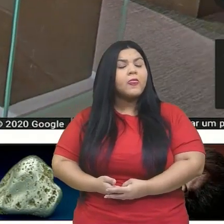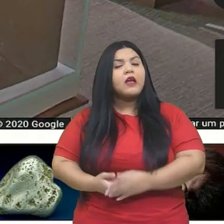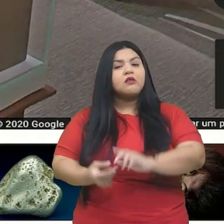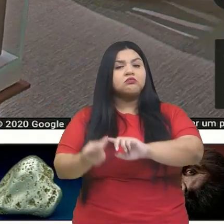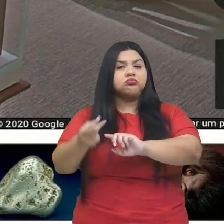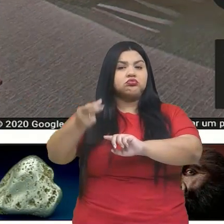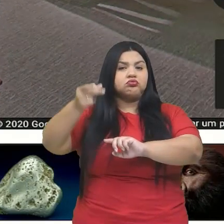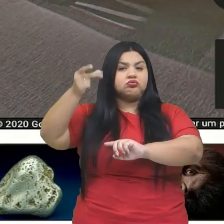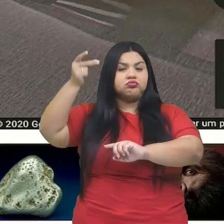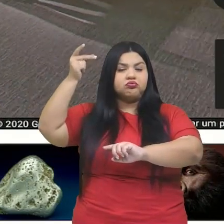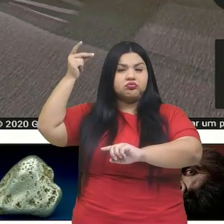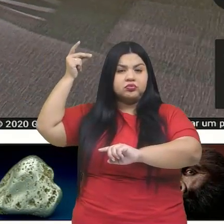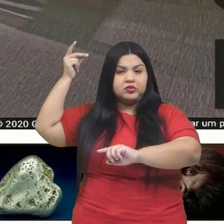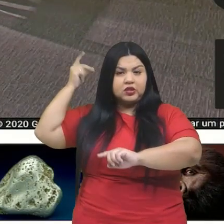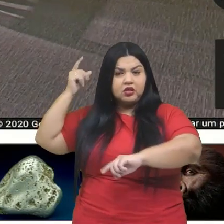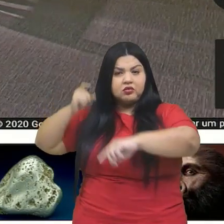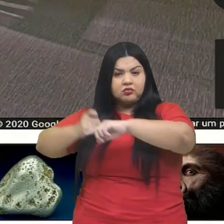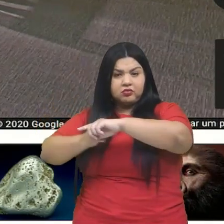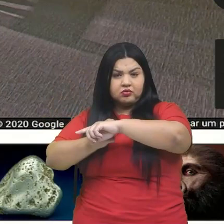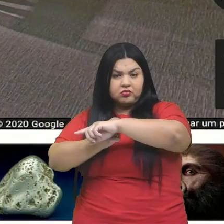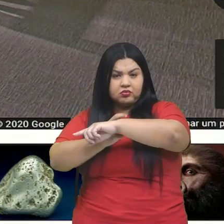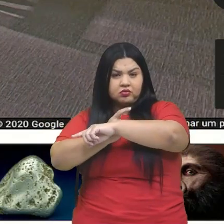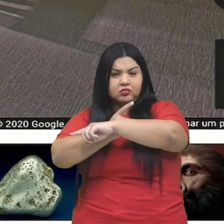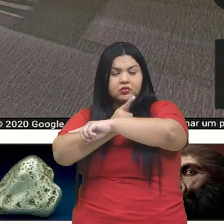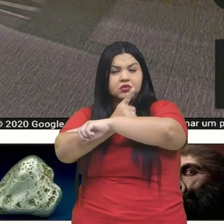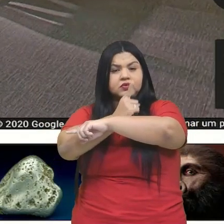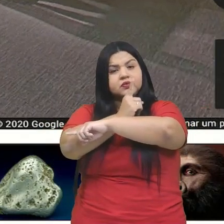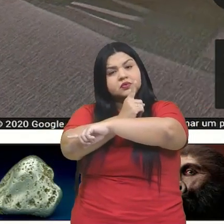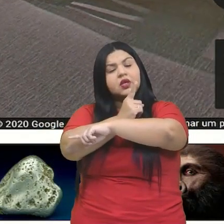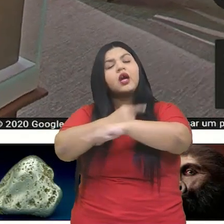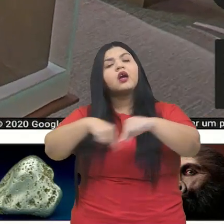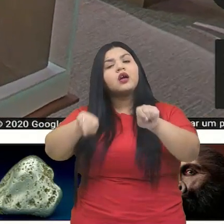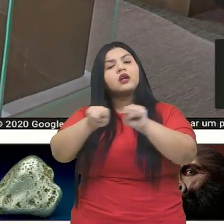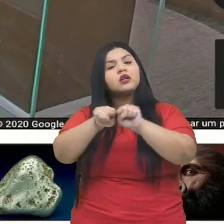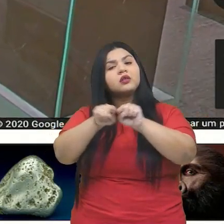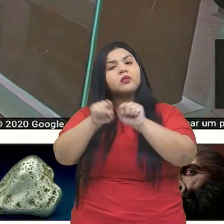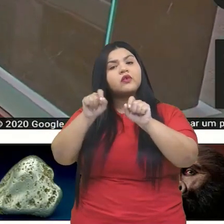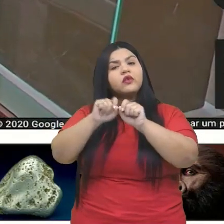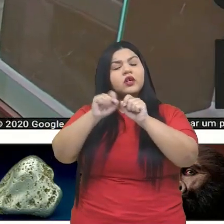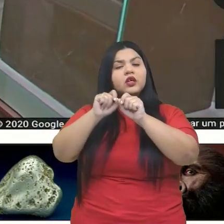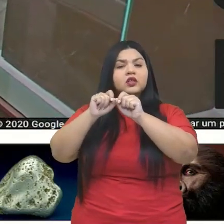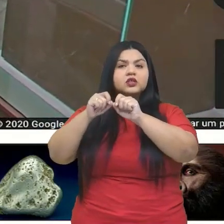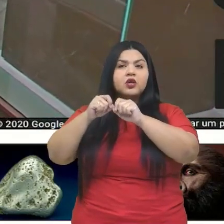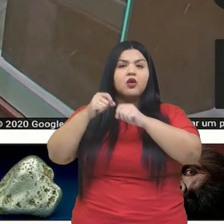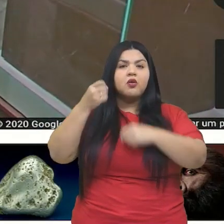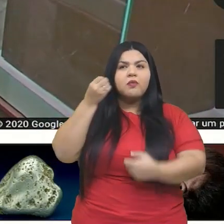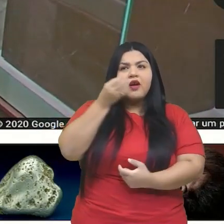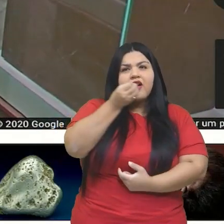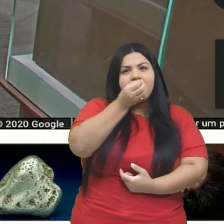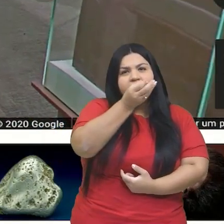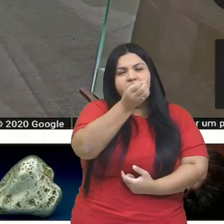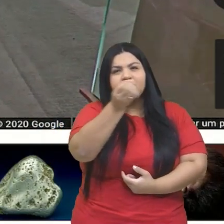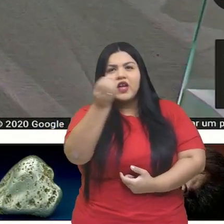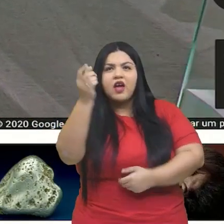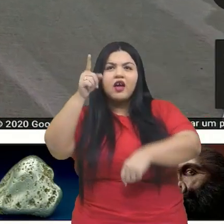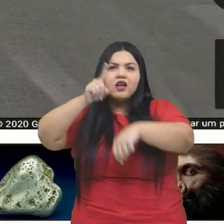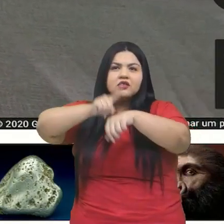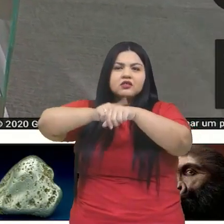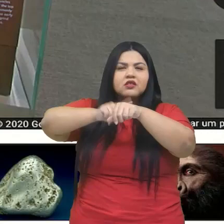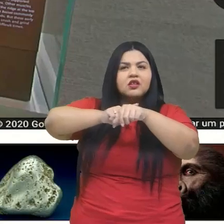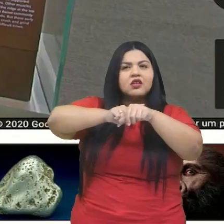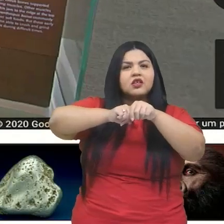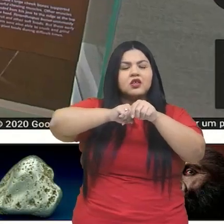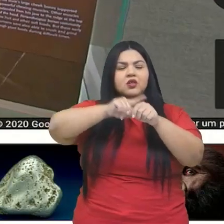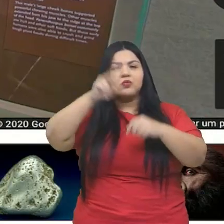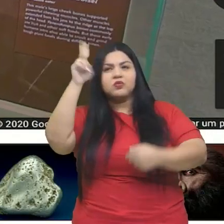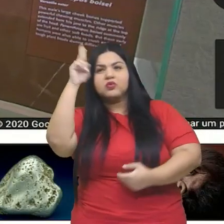ancestrais, né, da espécie humana. E aí faz uma viagem aqui ao longo do tempo, da